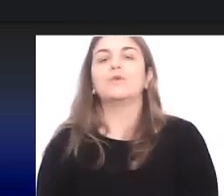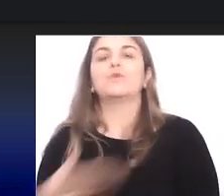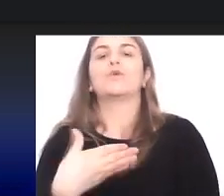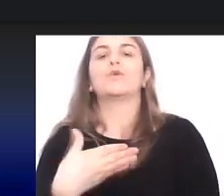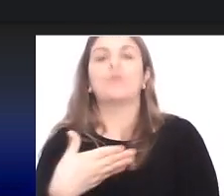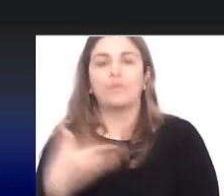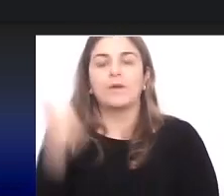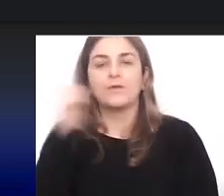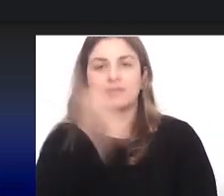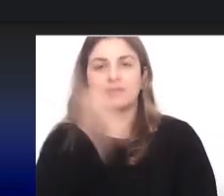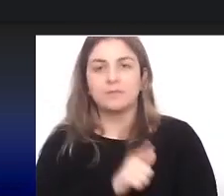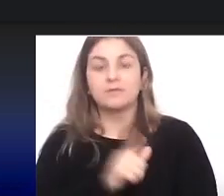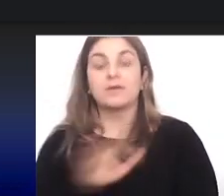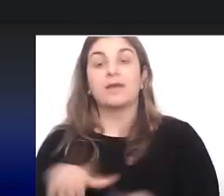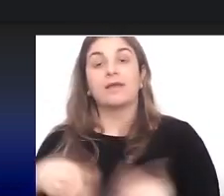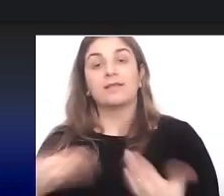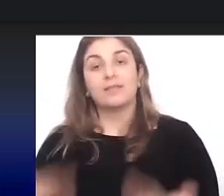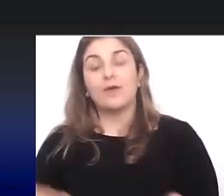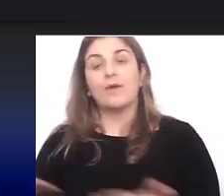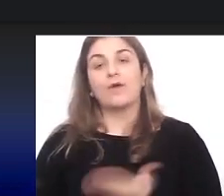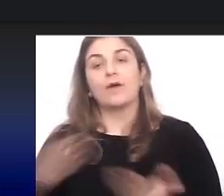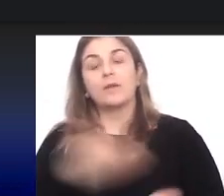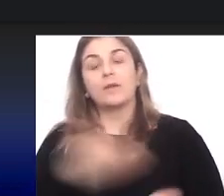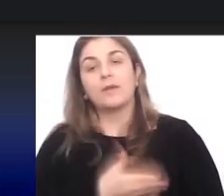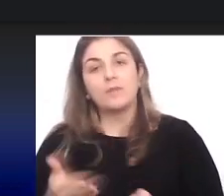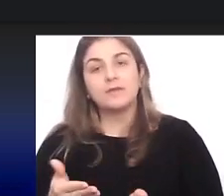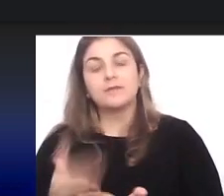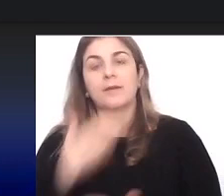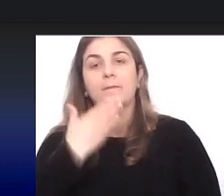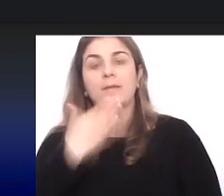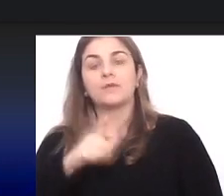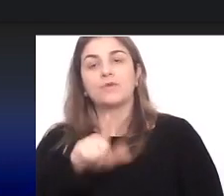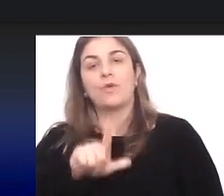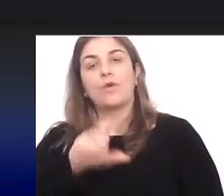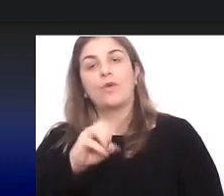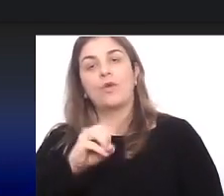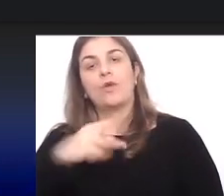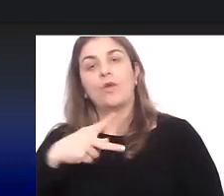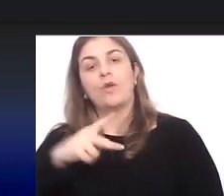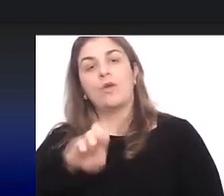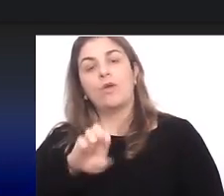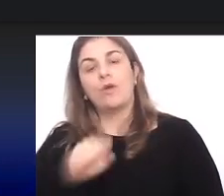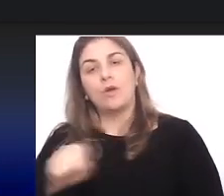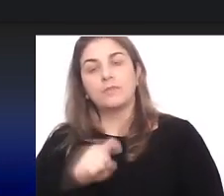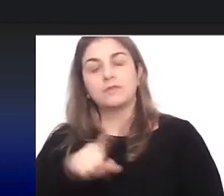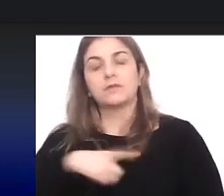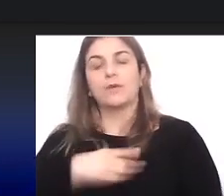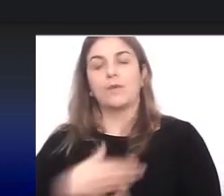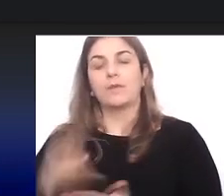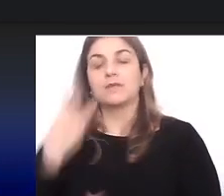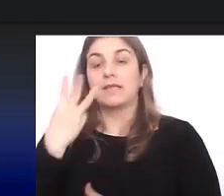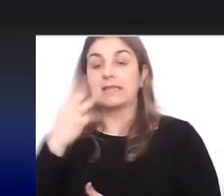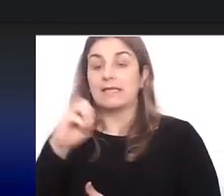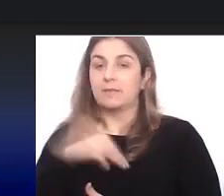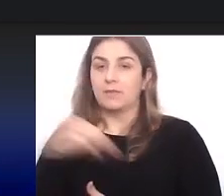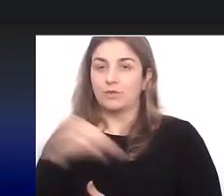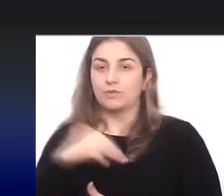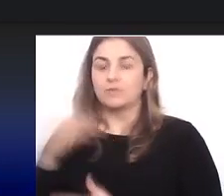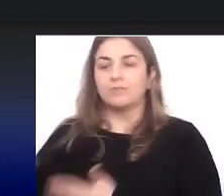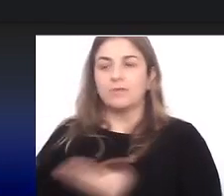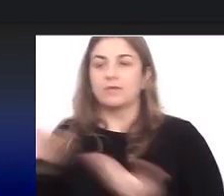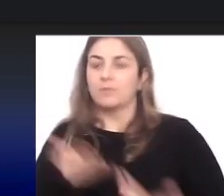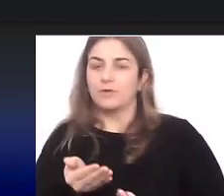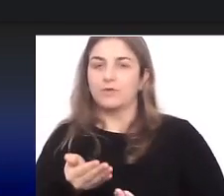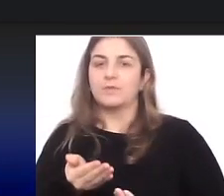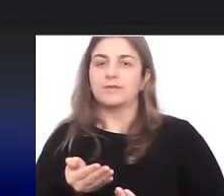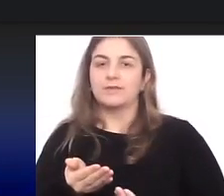Peço ver, então, para começar com o Dr. Auri Lopes Júnior, por 30 minutos. Doutor Auri, por favor,